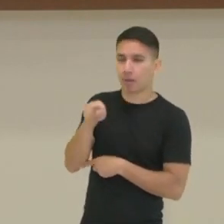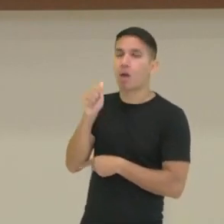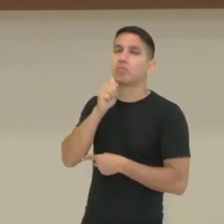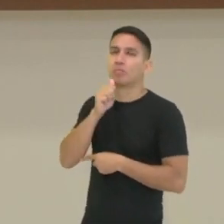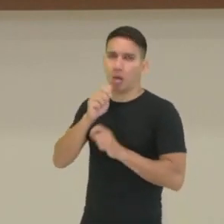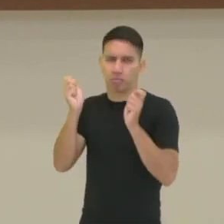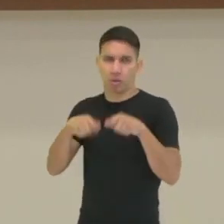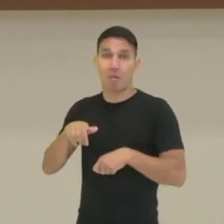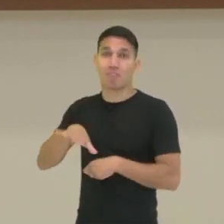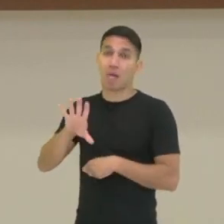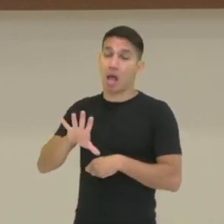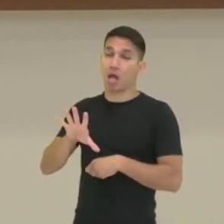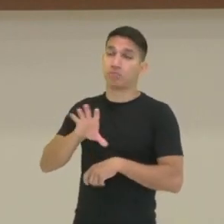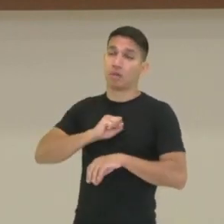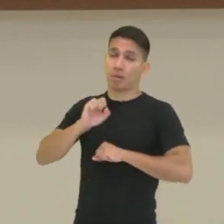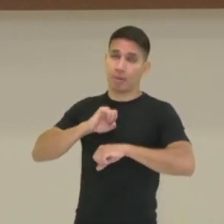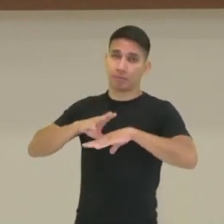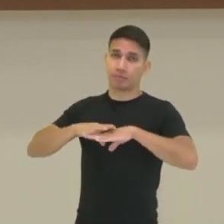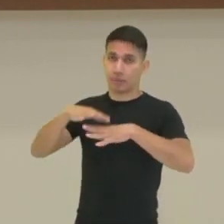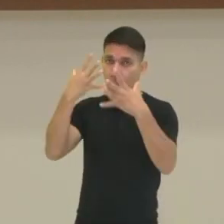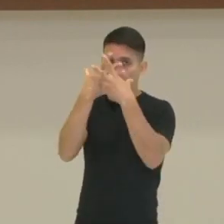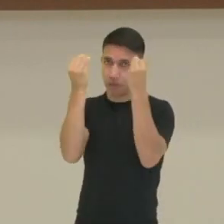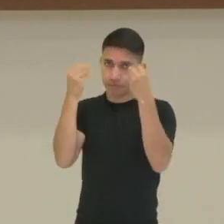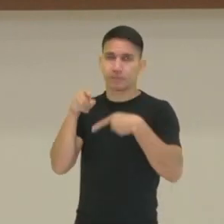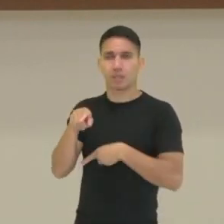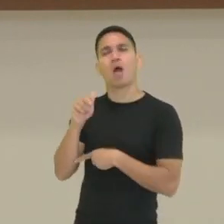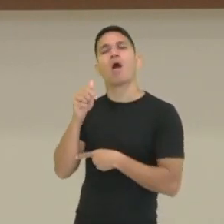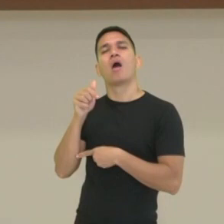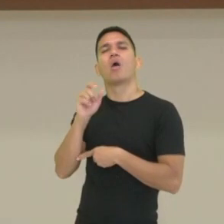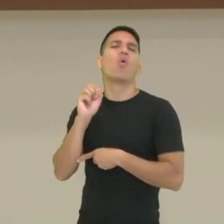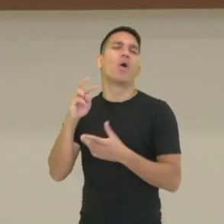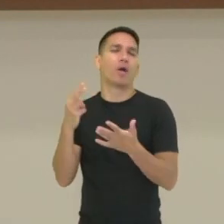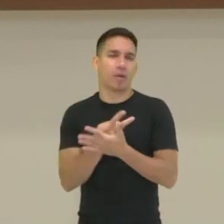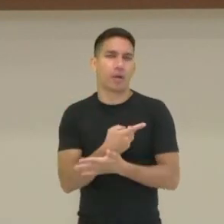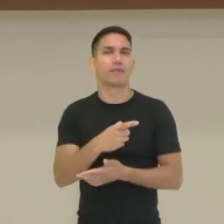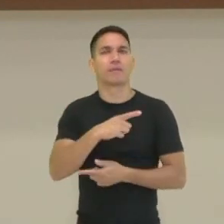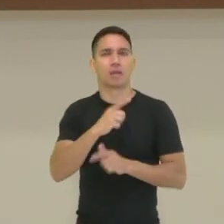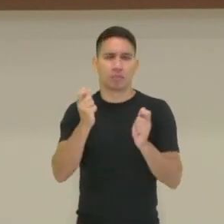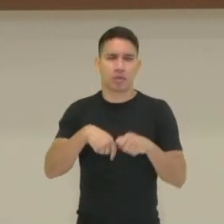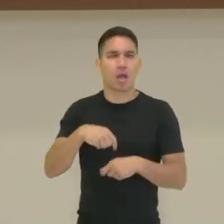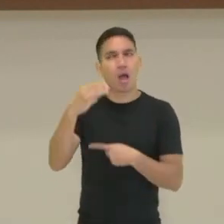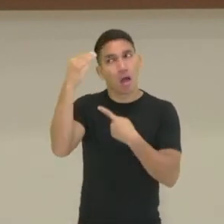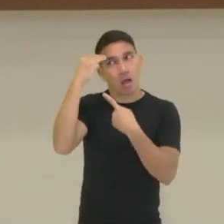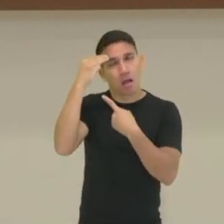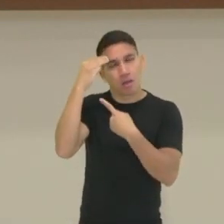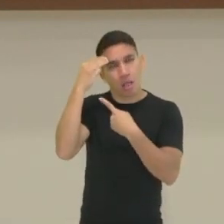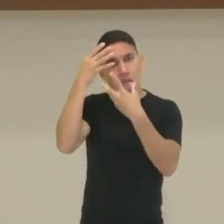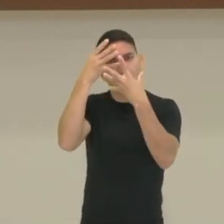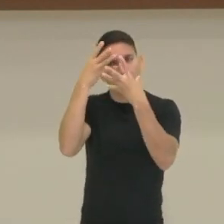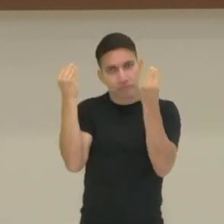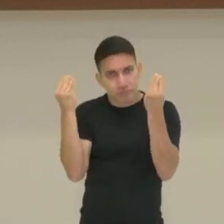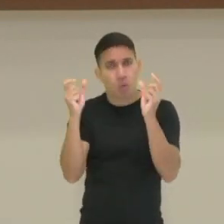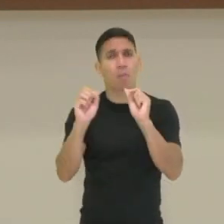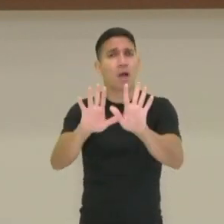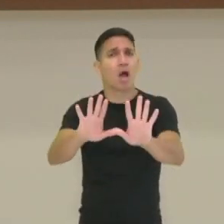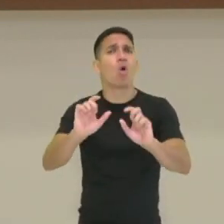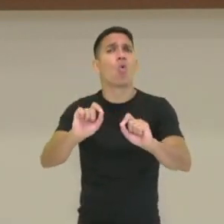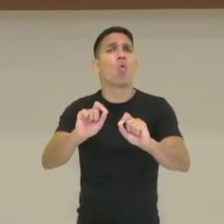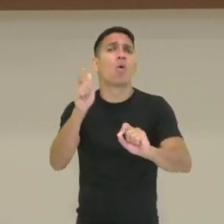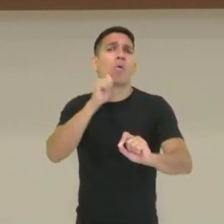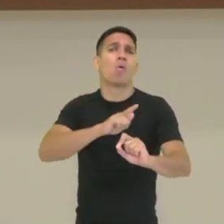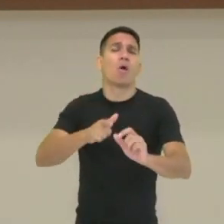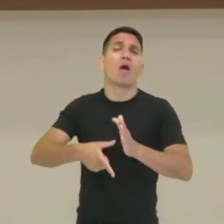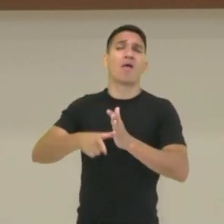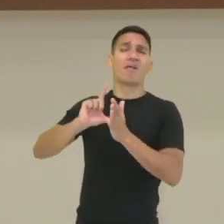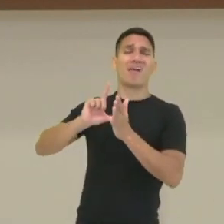doença. Ok. Então, nós sabemos que ela tem, que é a perda de memória. Mas o que a gente pode fazer para